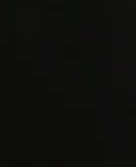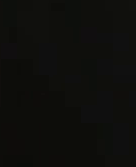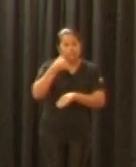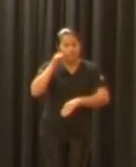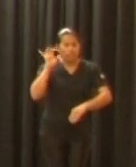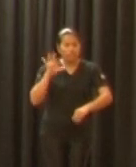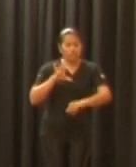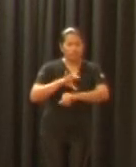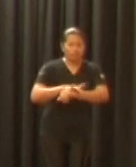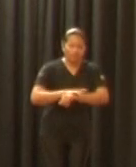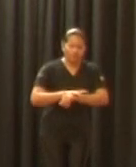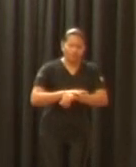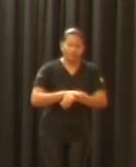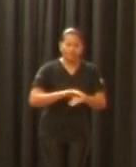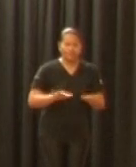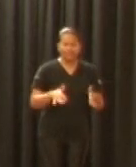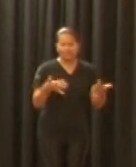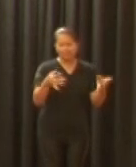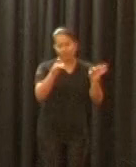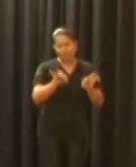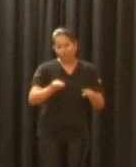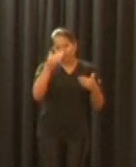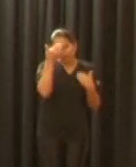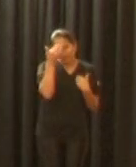é isso, pessoal. Muito obrigado.